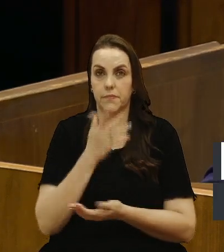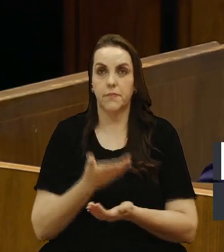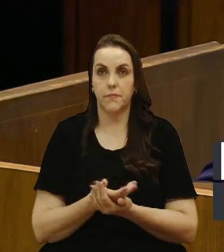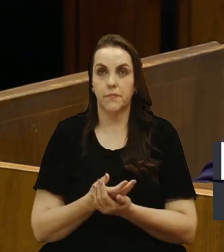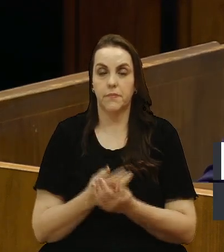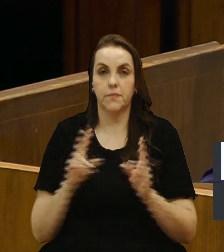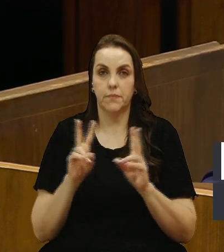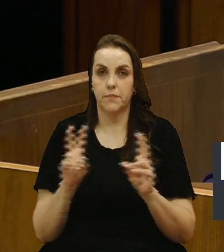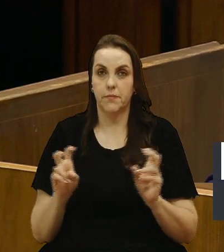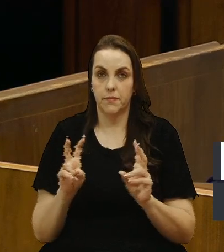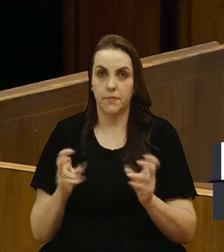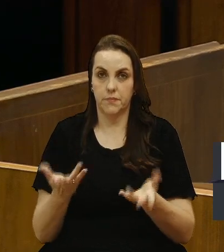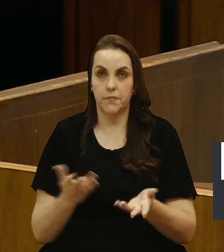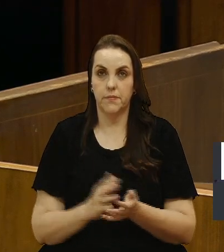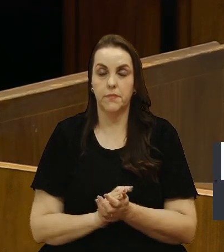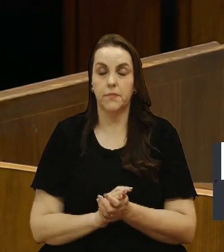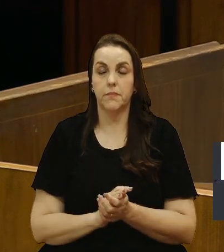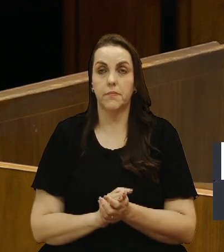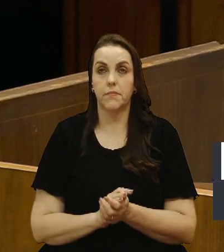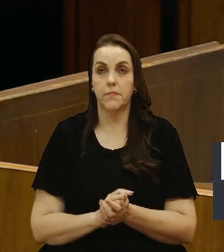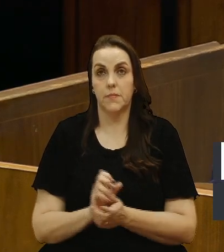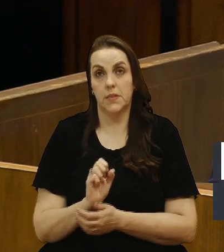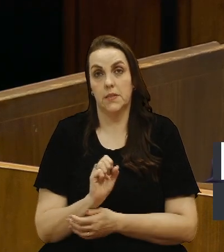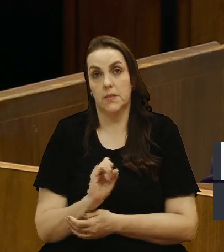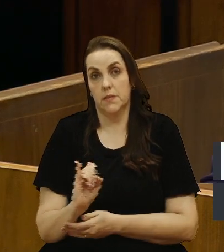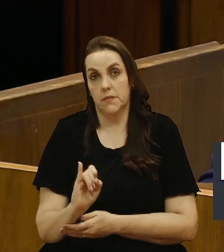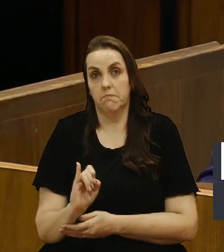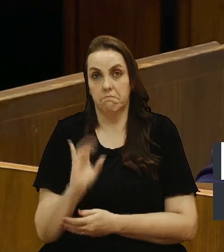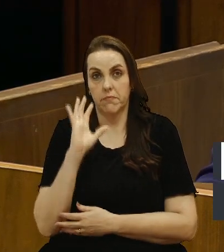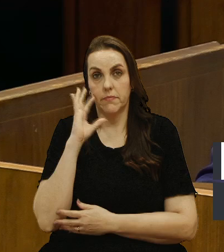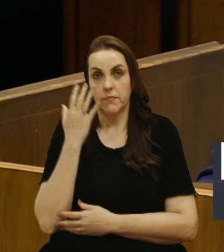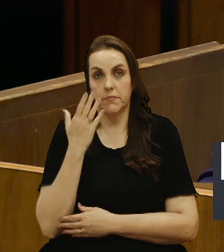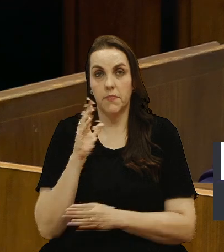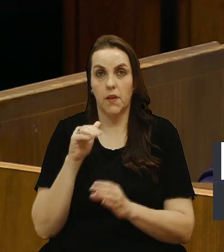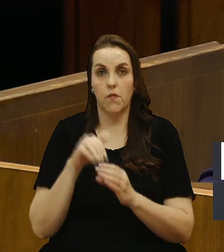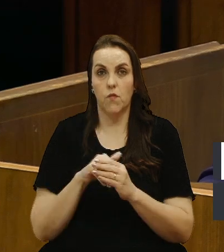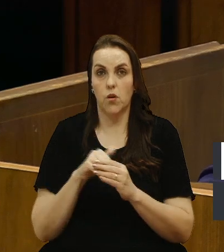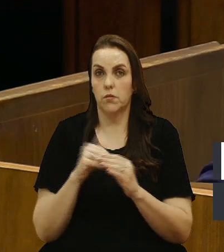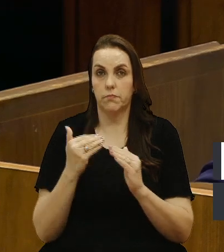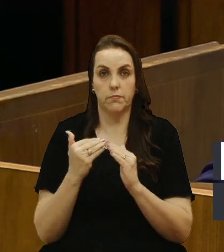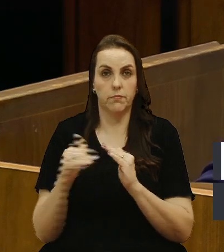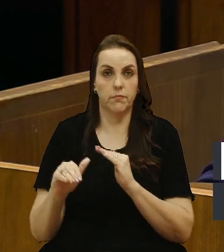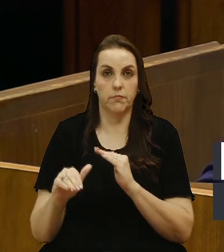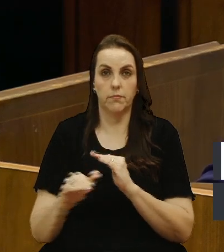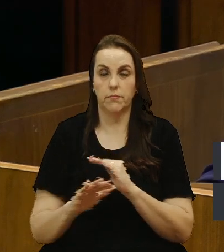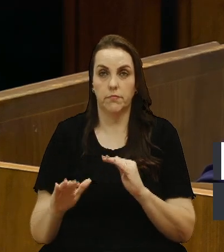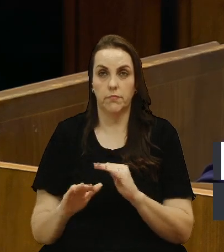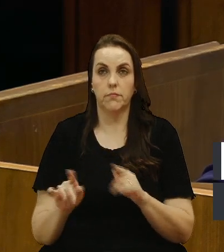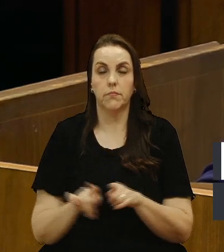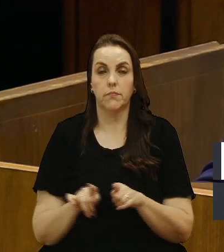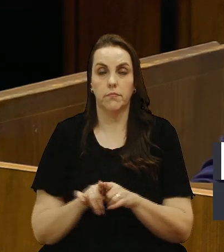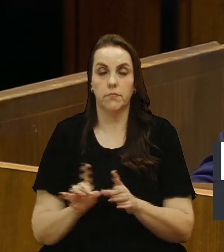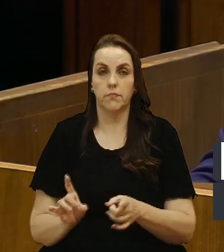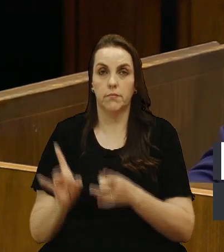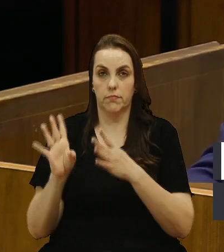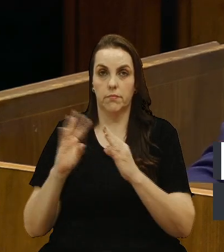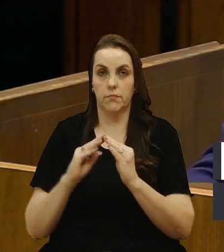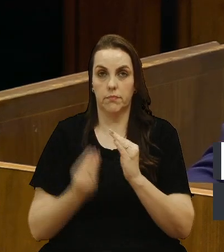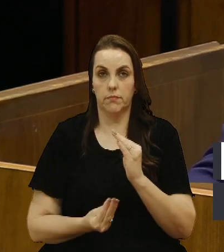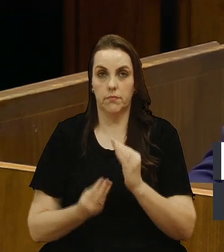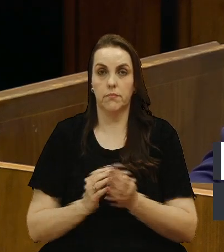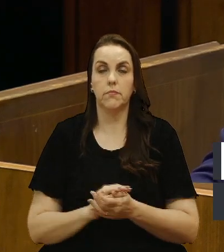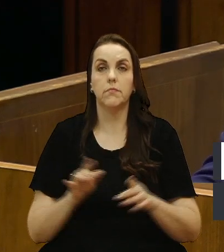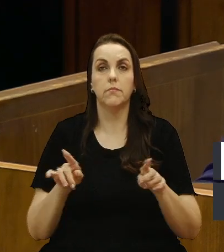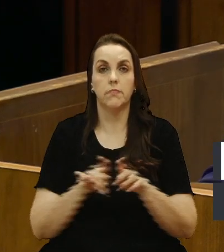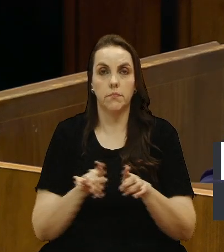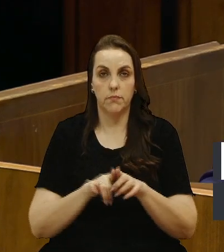nesse tema, e caso venha, ele também vai votar contrário a essa privatização.